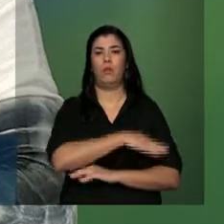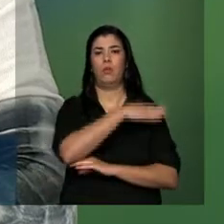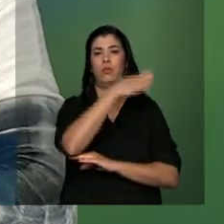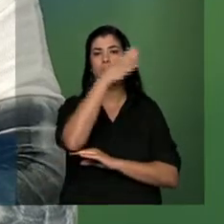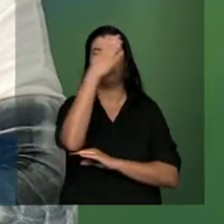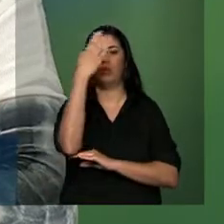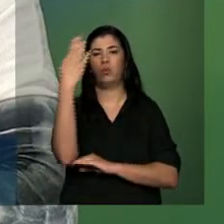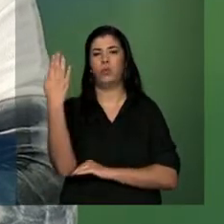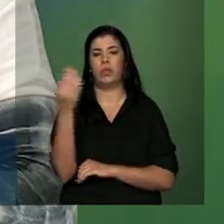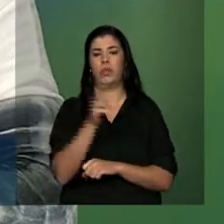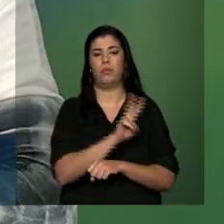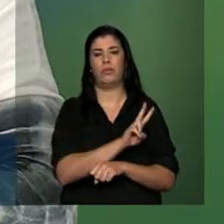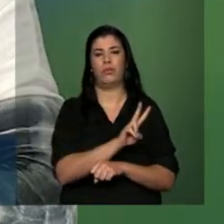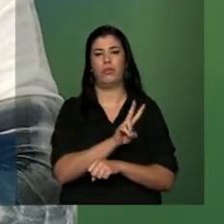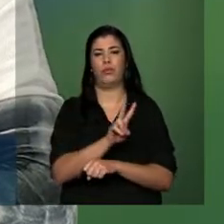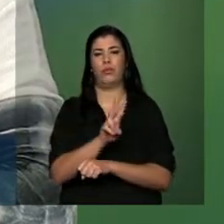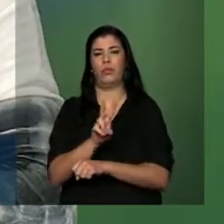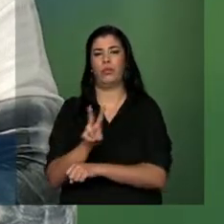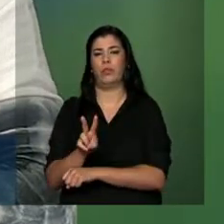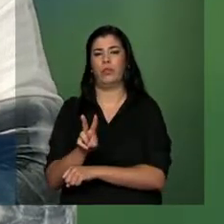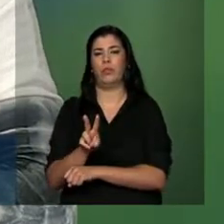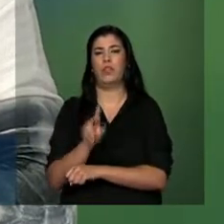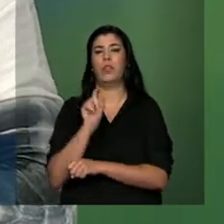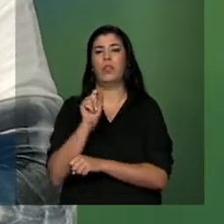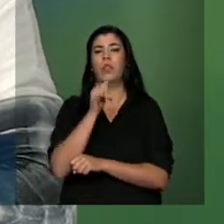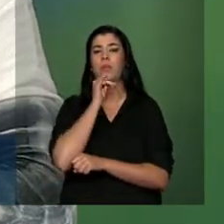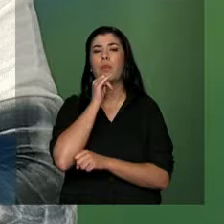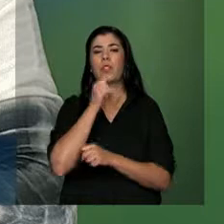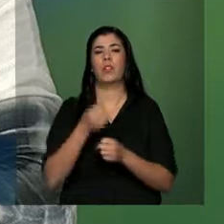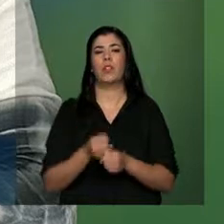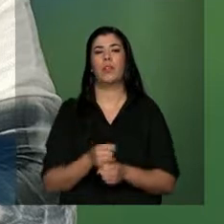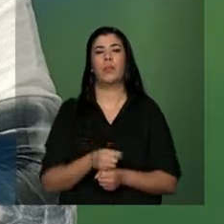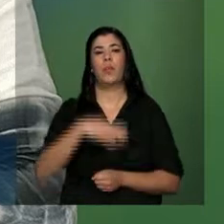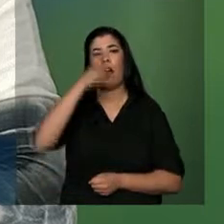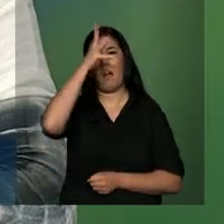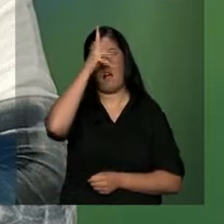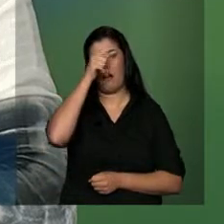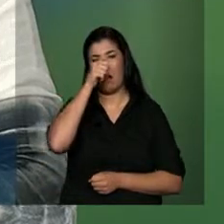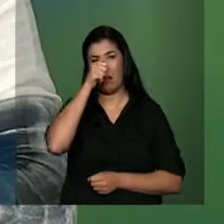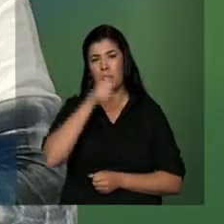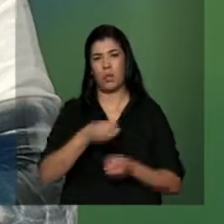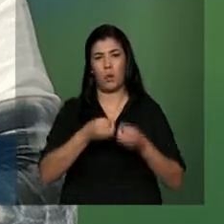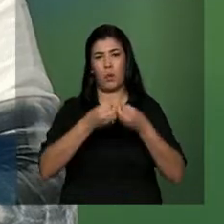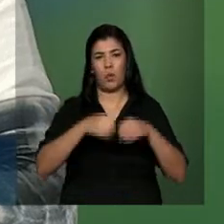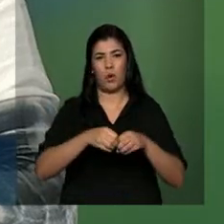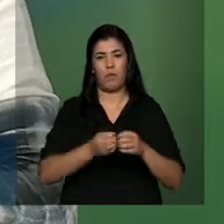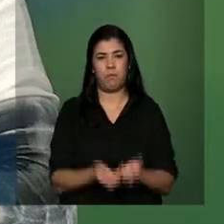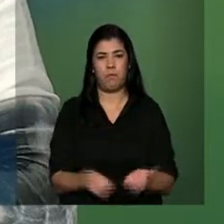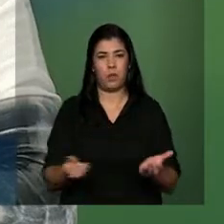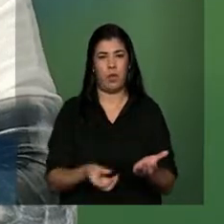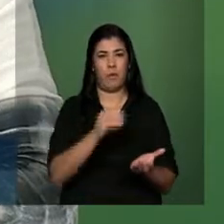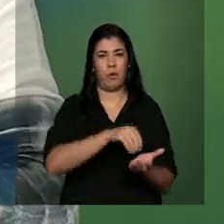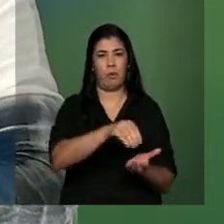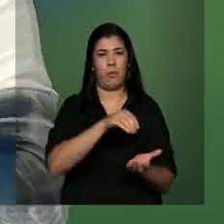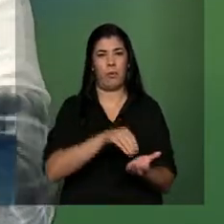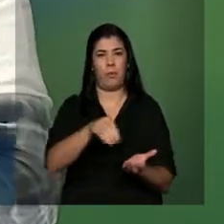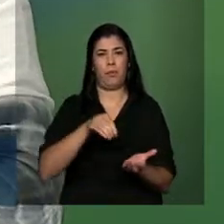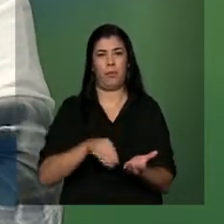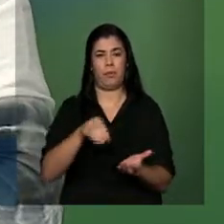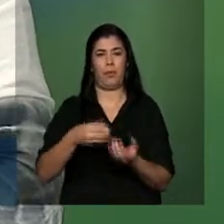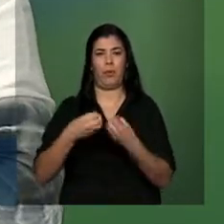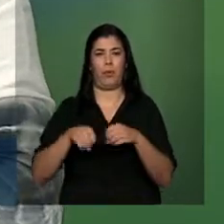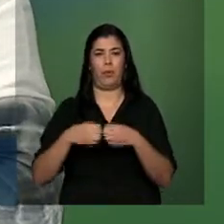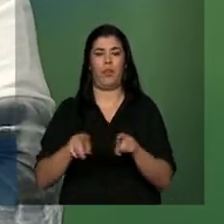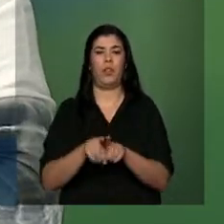inteiro vigiando os ovos serem colocados numa caixinha. Então, o que